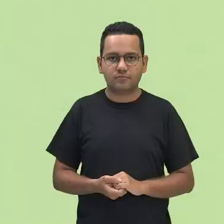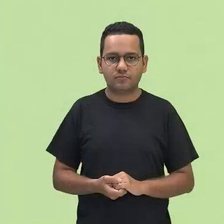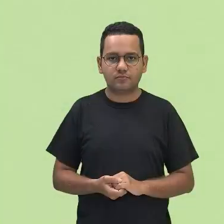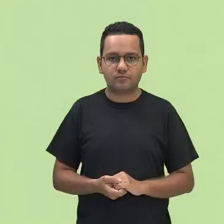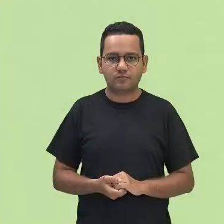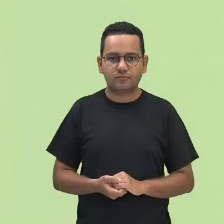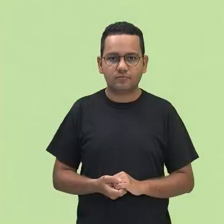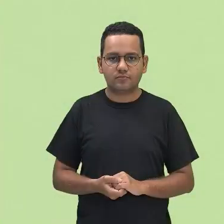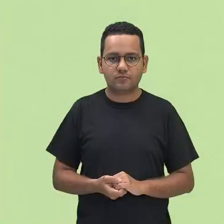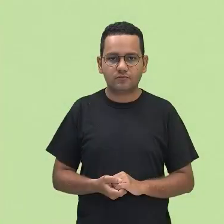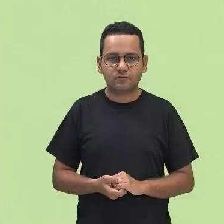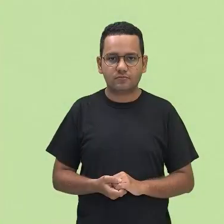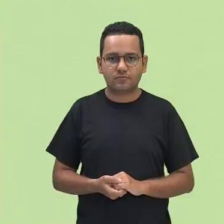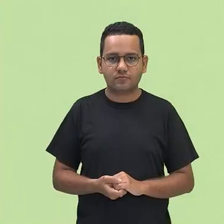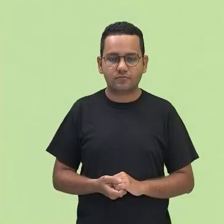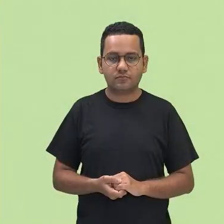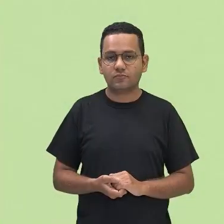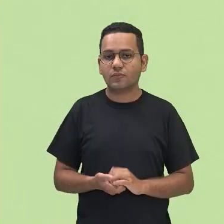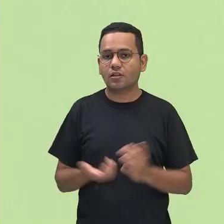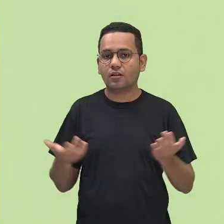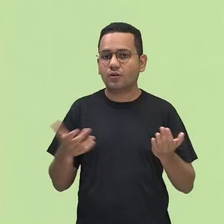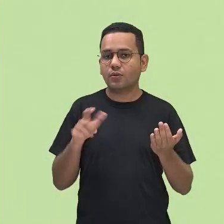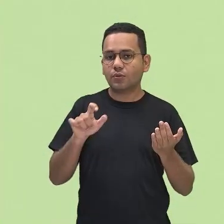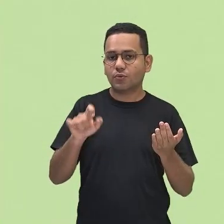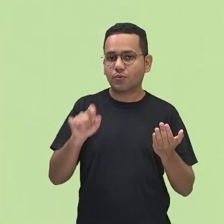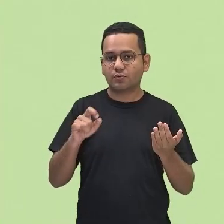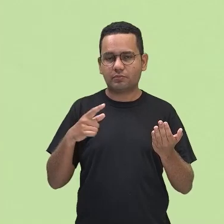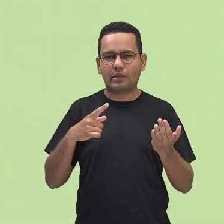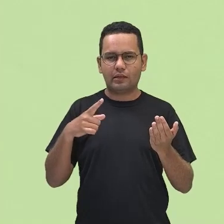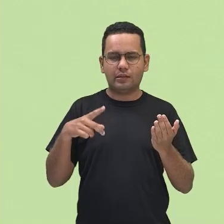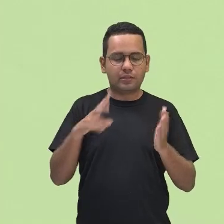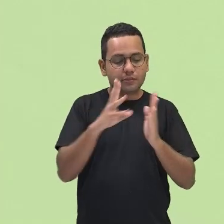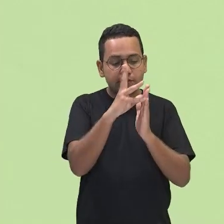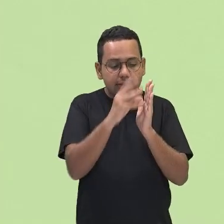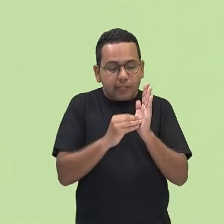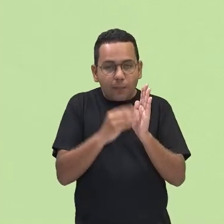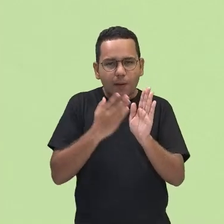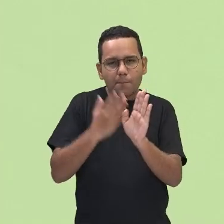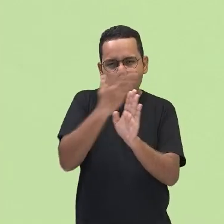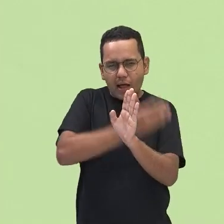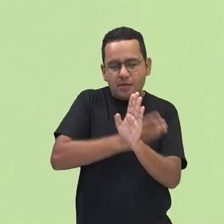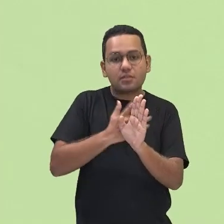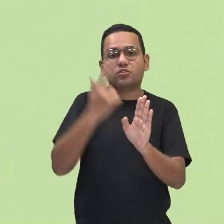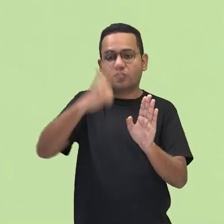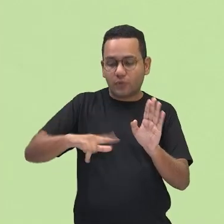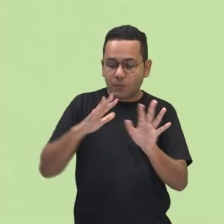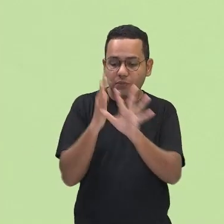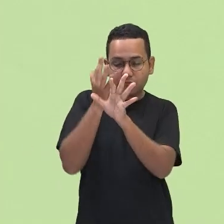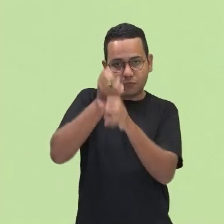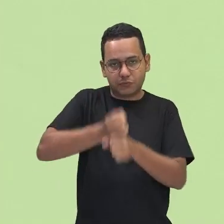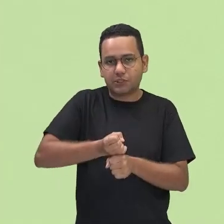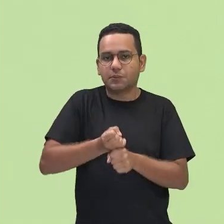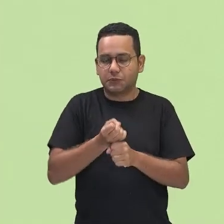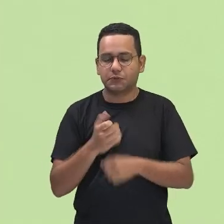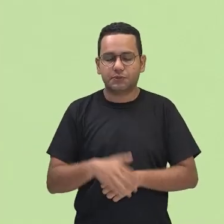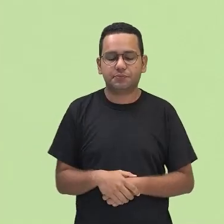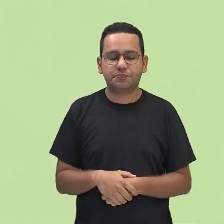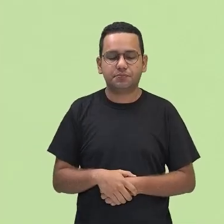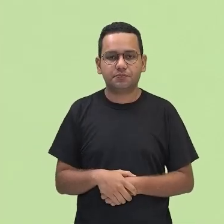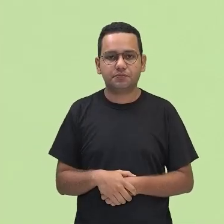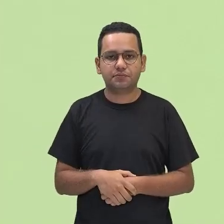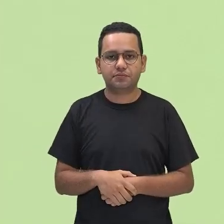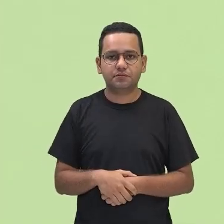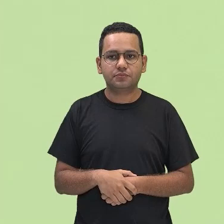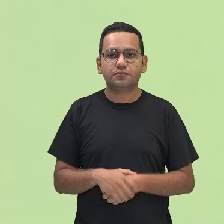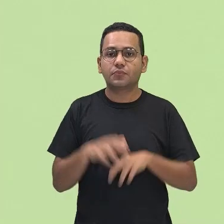Muito bem, nesse momento a gente vai revisar, recapitular aí alguns conceitos aprendidos nessa unidade. E o primeiro conceito que a